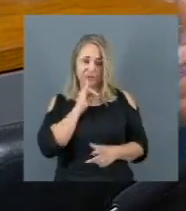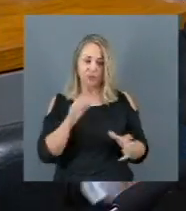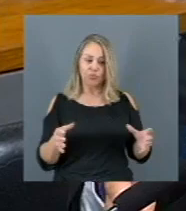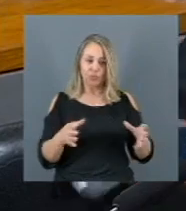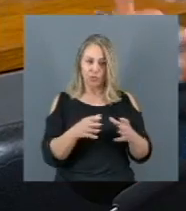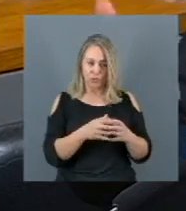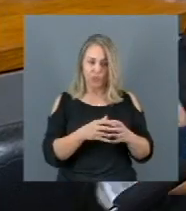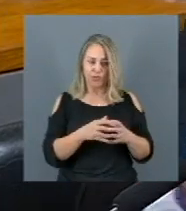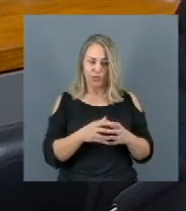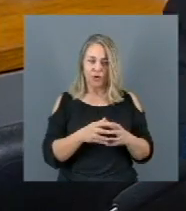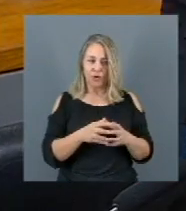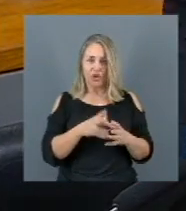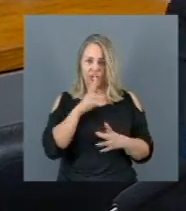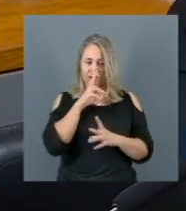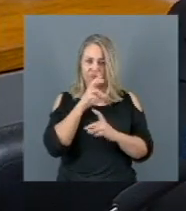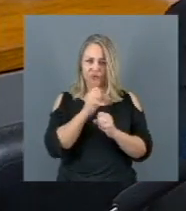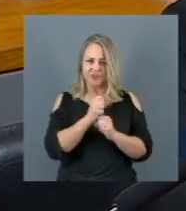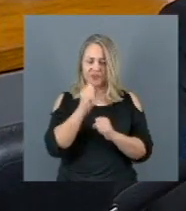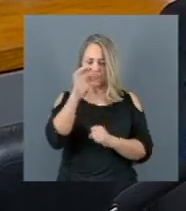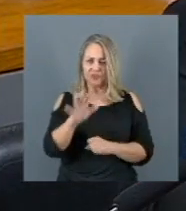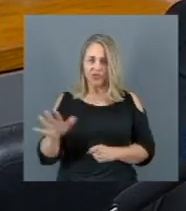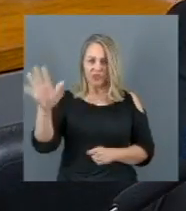os seus efetivos, tivesse sido empregada,